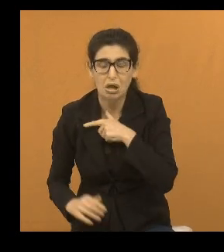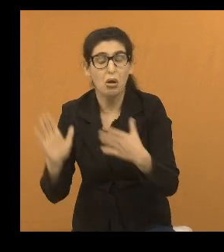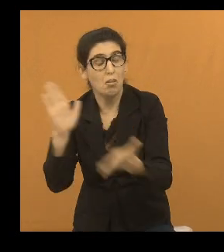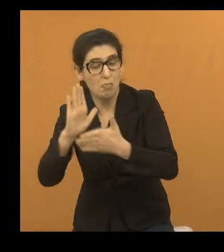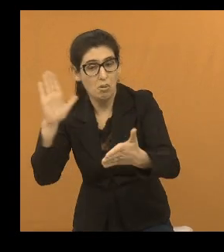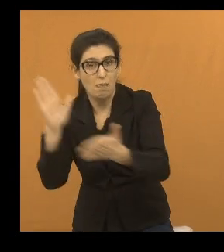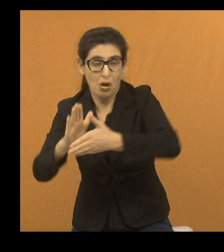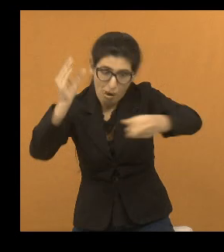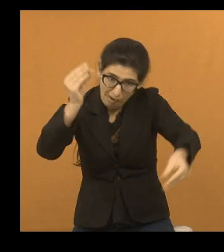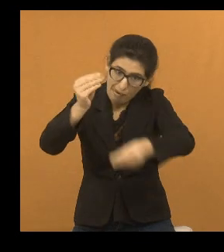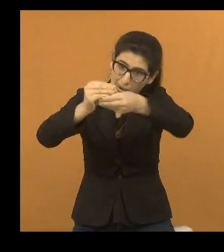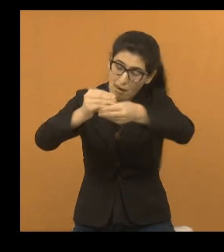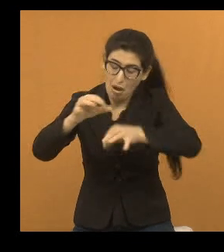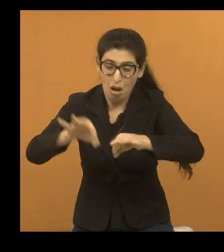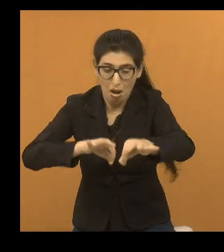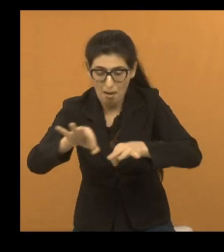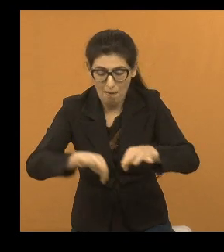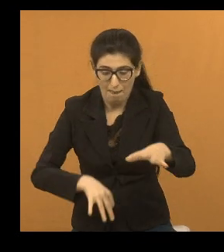plano diretor. Próximo.